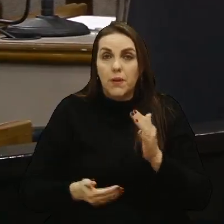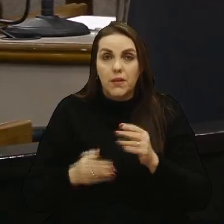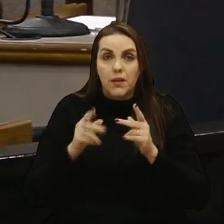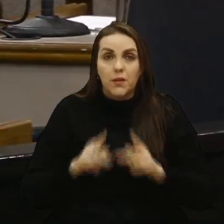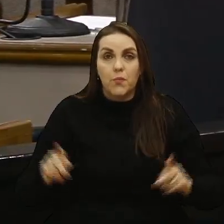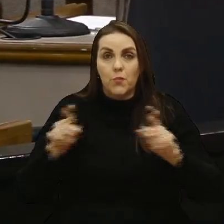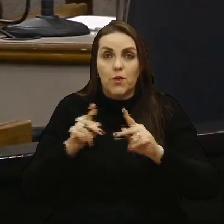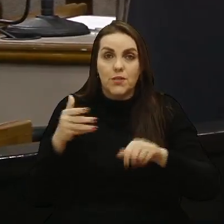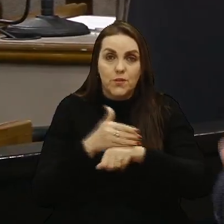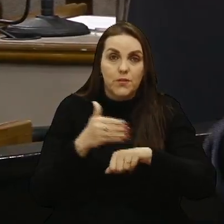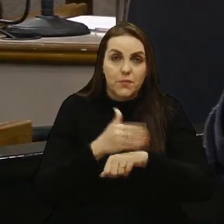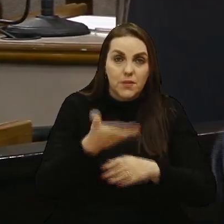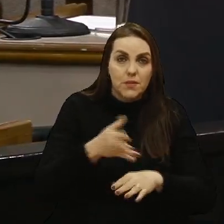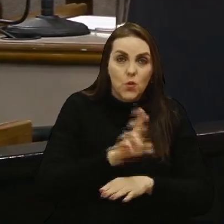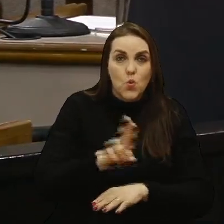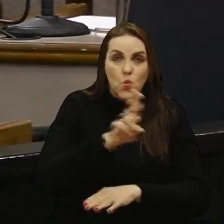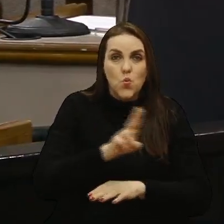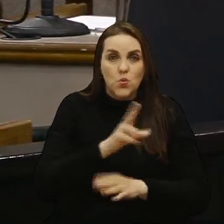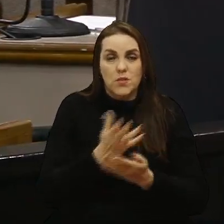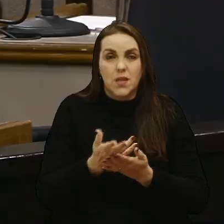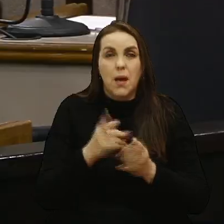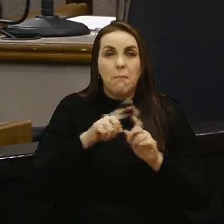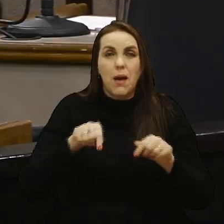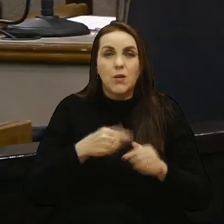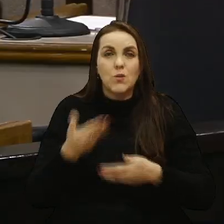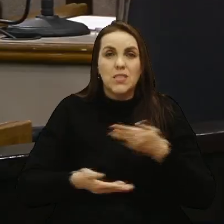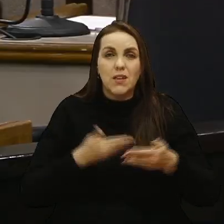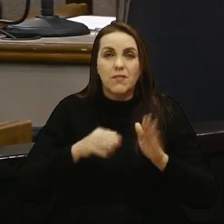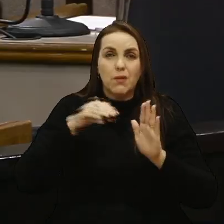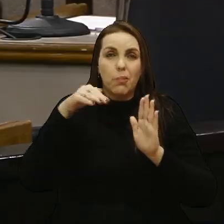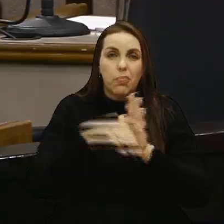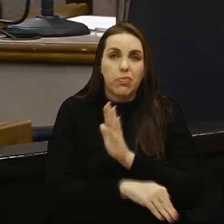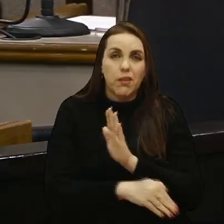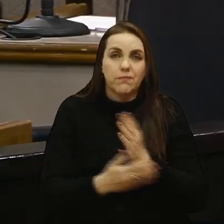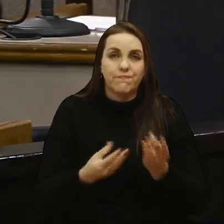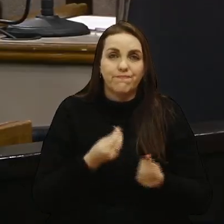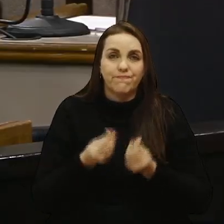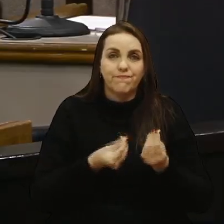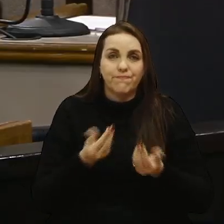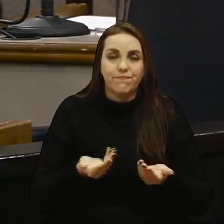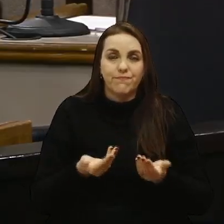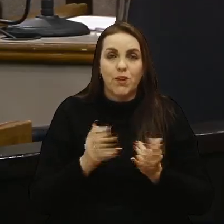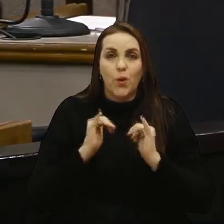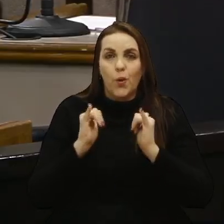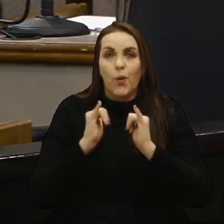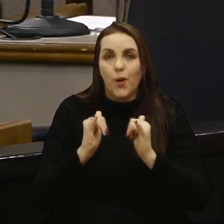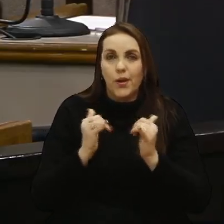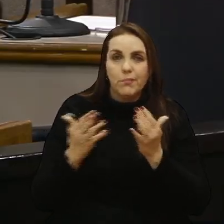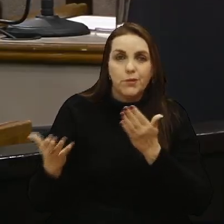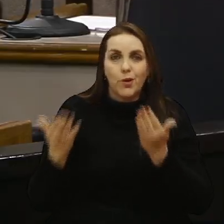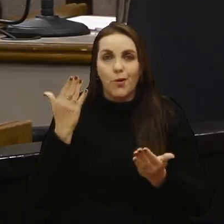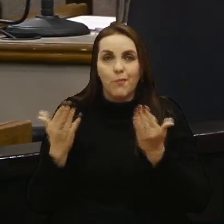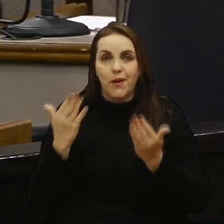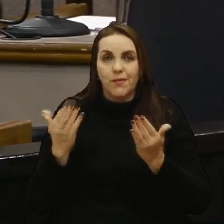que adianta? Uma decadência na qualidade do serviço enquanto os ônibus. Então,